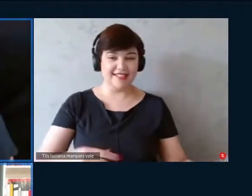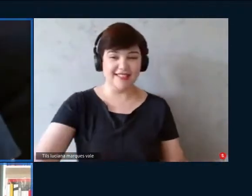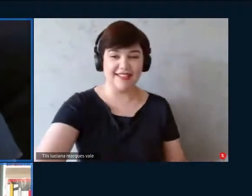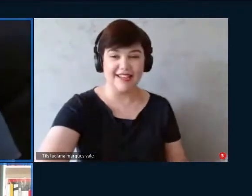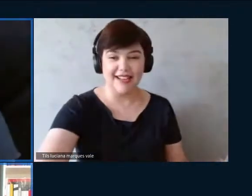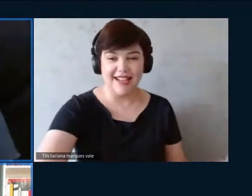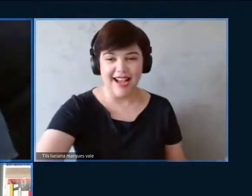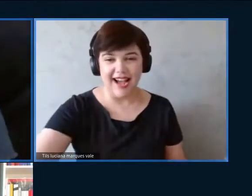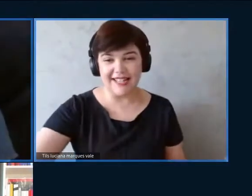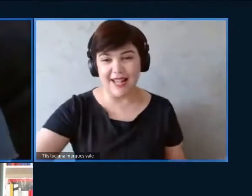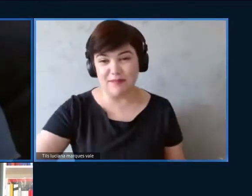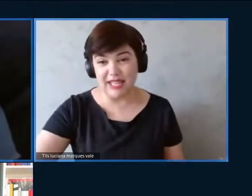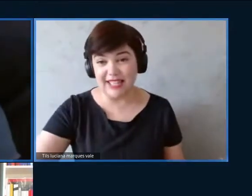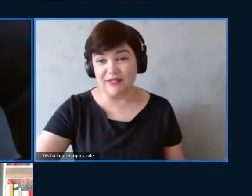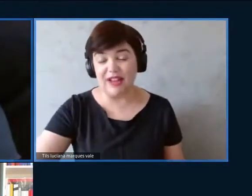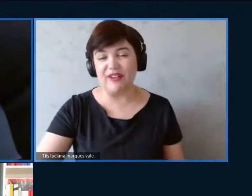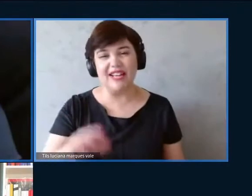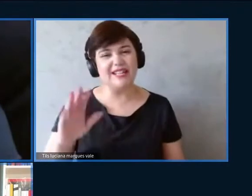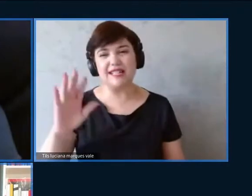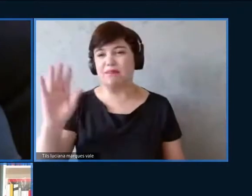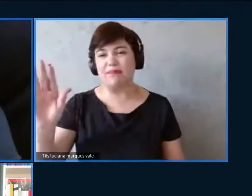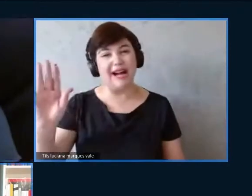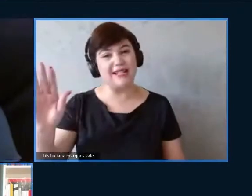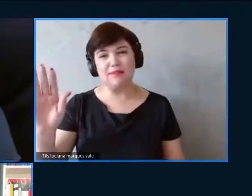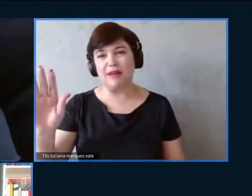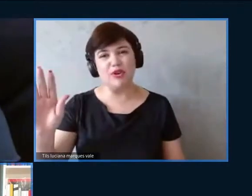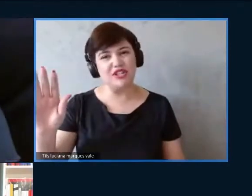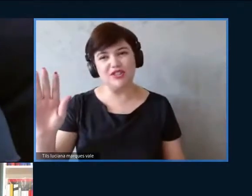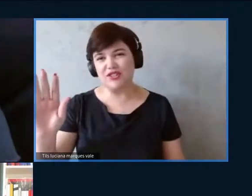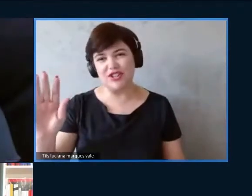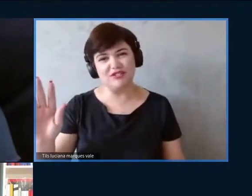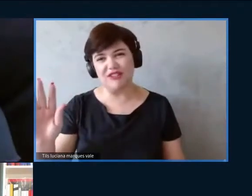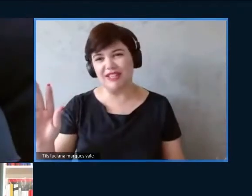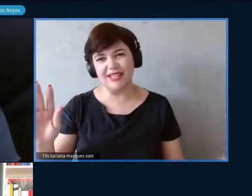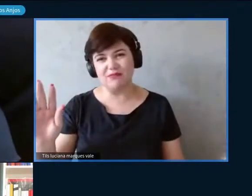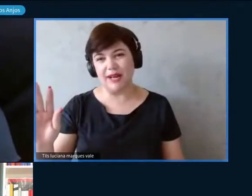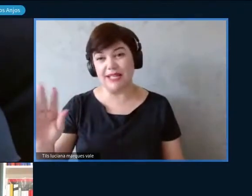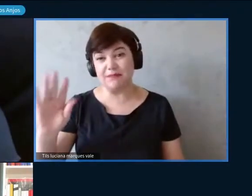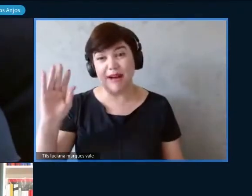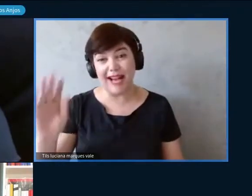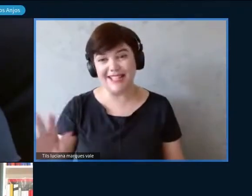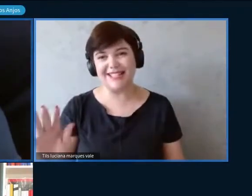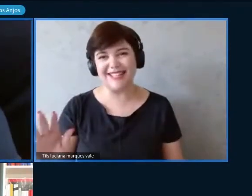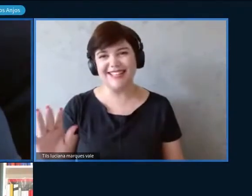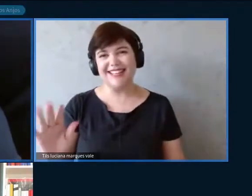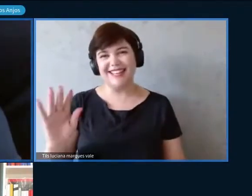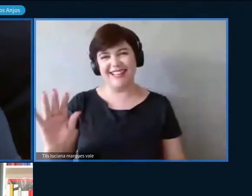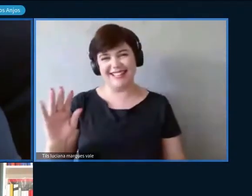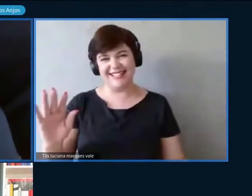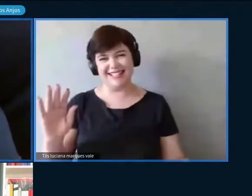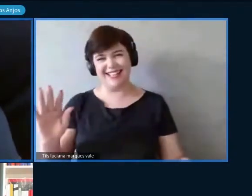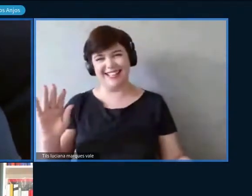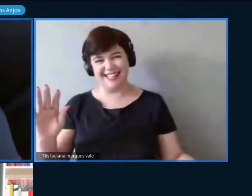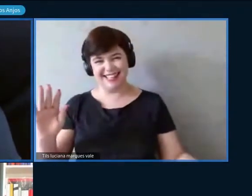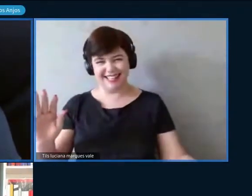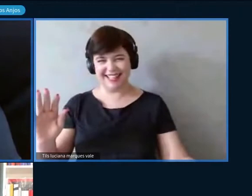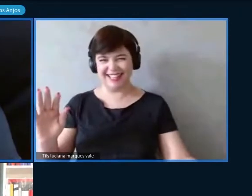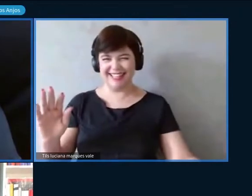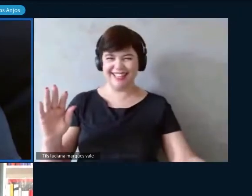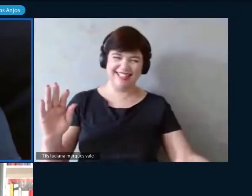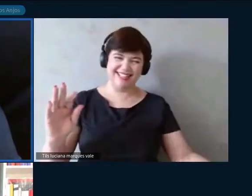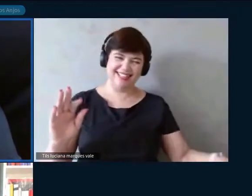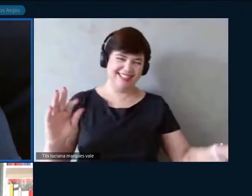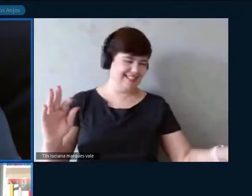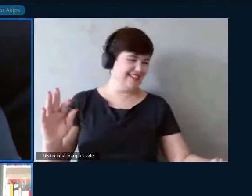Não, velho. A Sabine deve estar falando assim, passa, pelo amor de Deus, que eu já não estou aguentando mais. Passa. Eu não quero mais o PR na